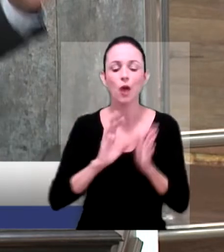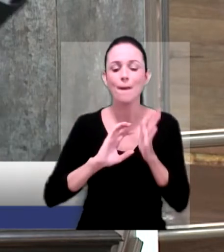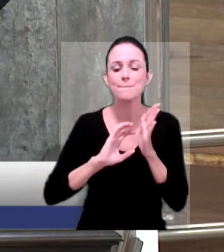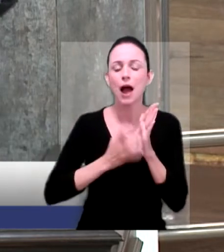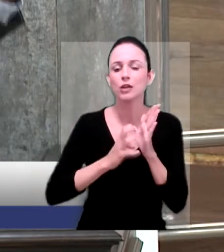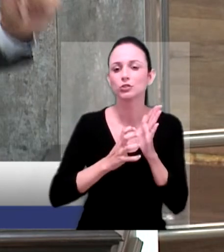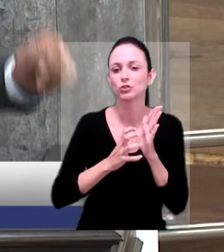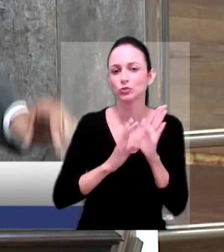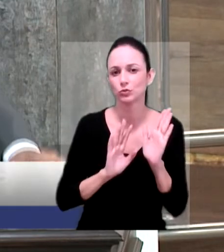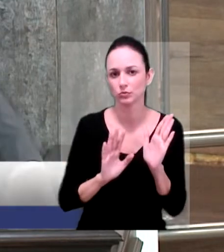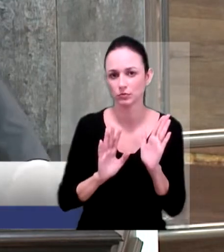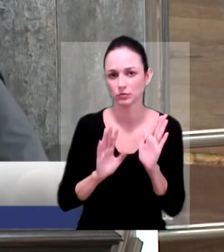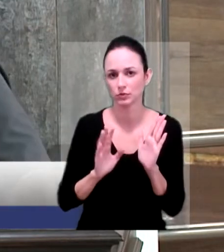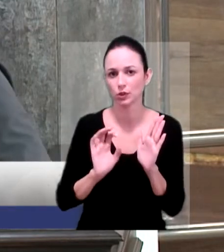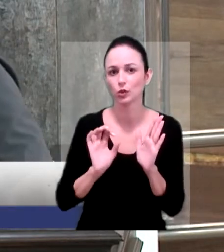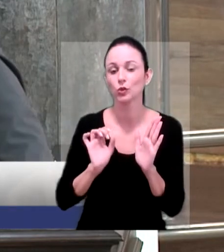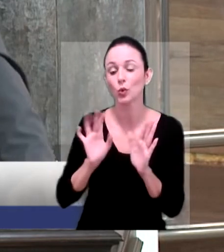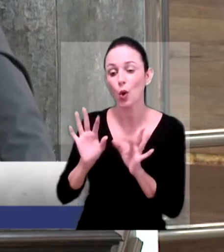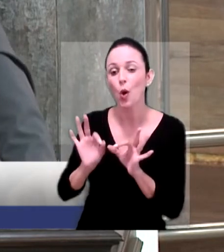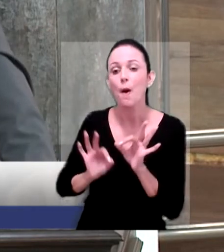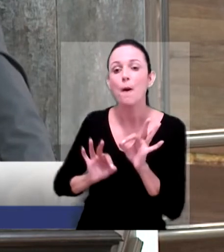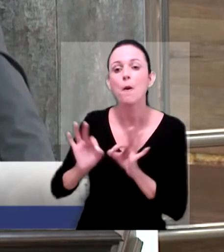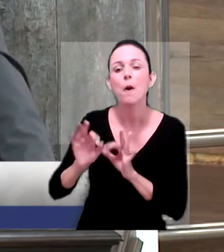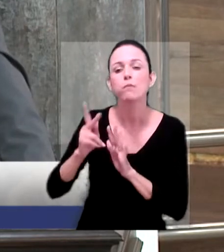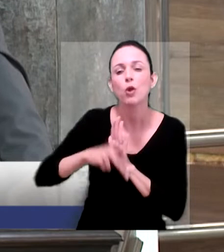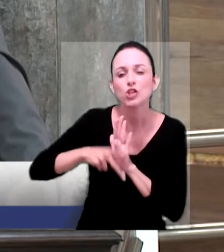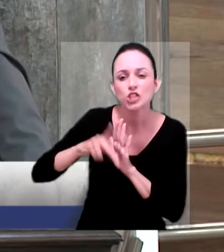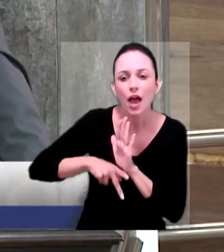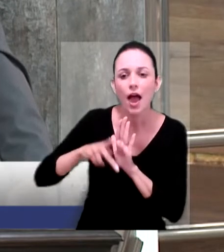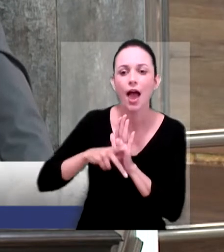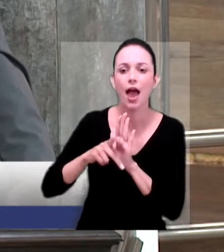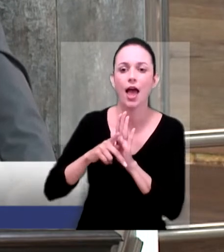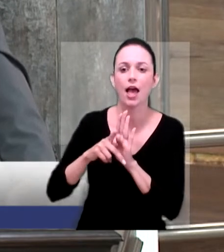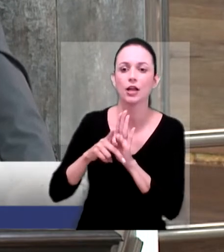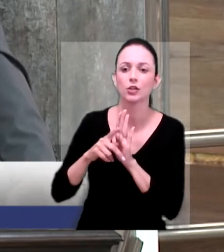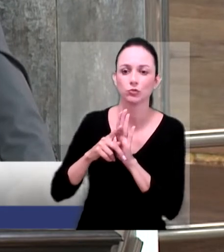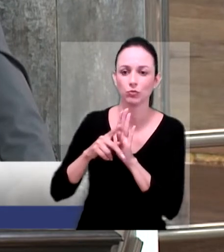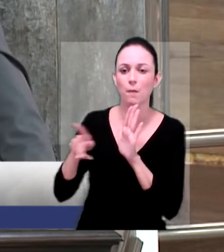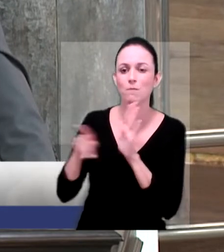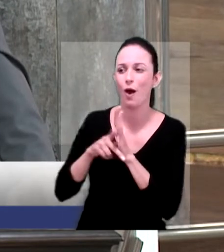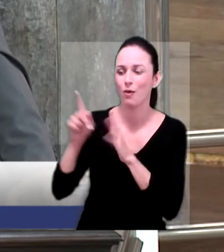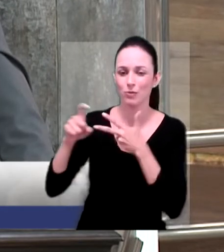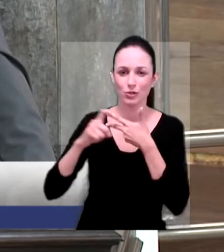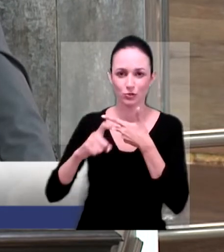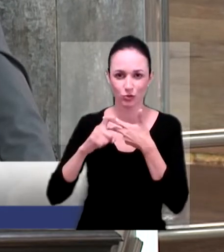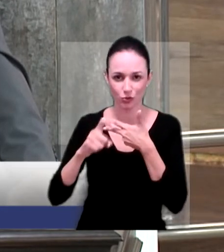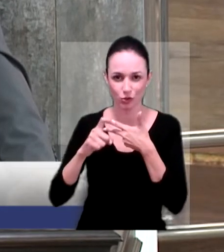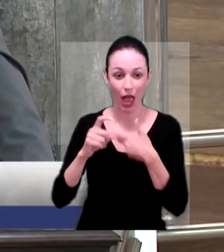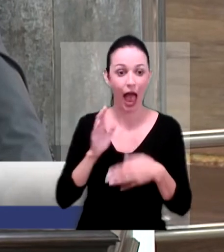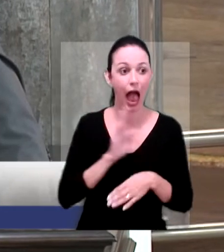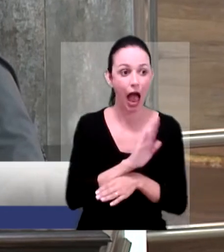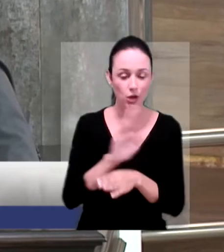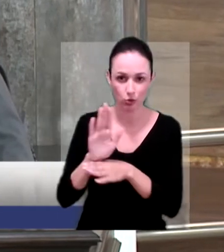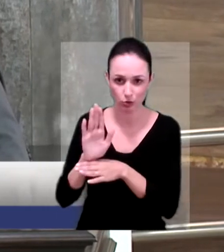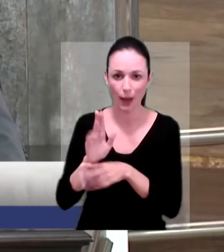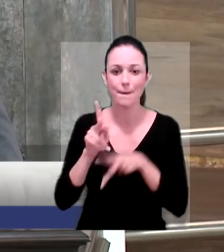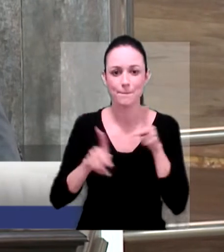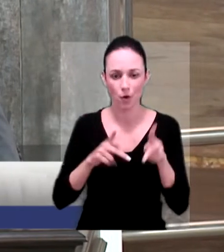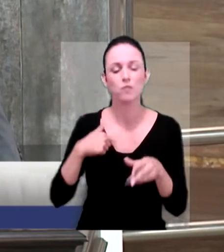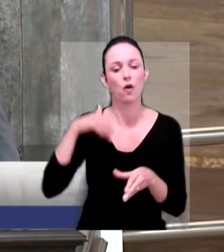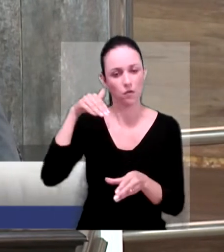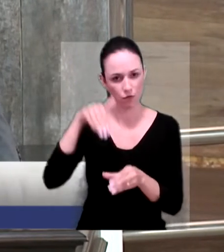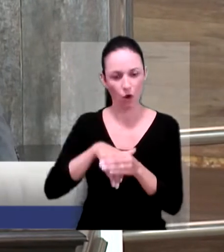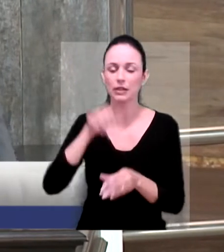viria do Poder Executivo, que fosse a favor do povo, eu estaria votando a favor. E o que fosse